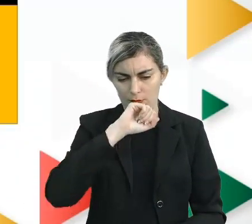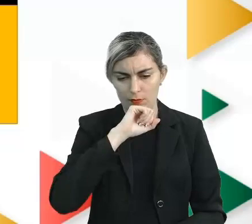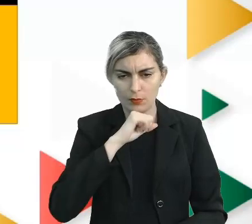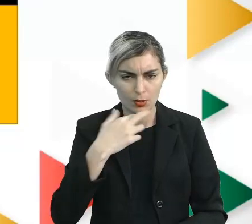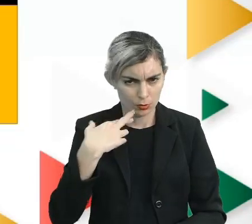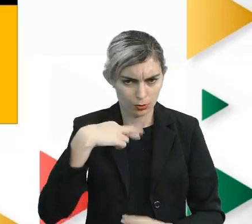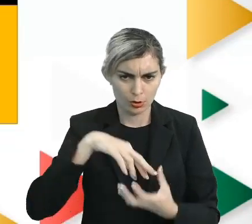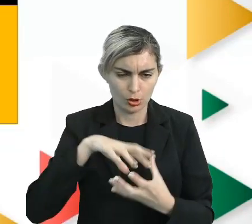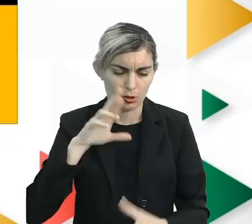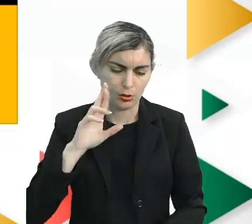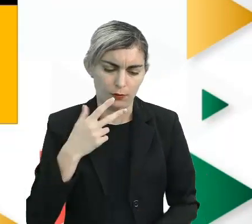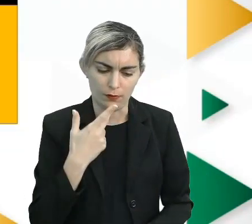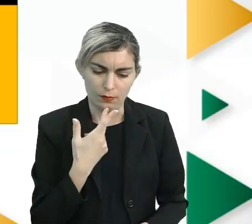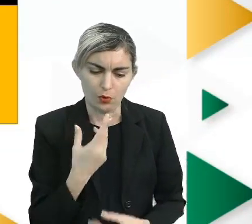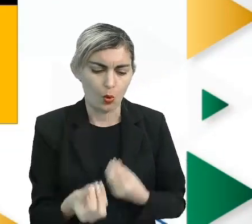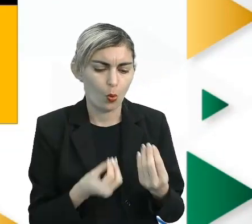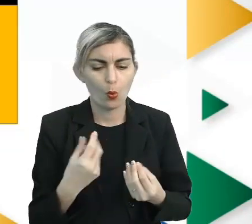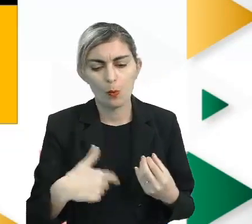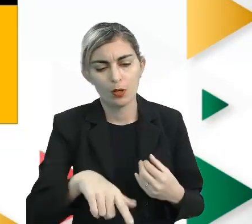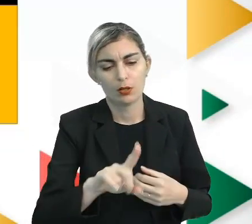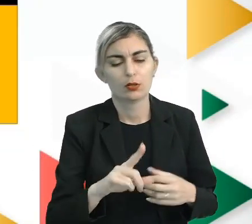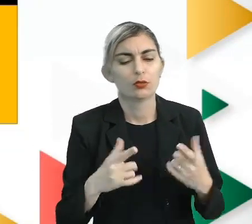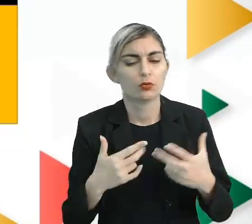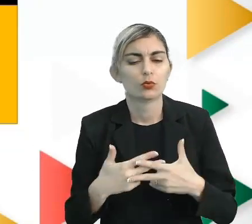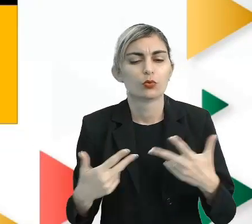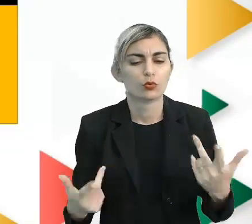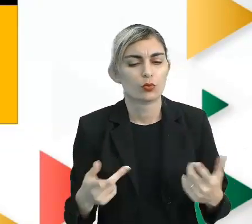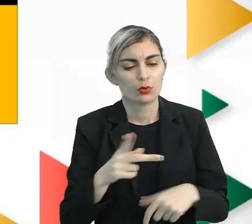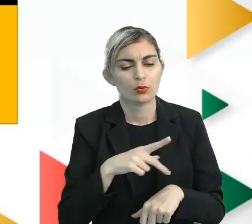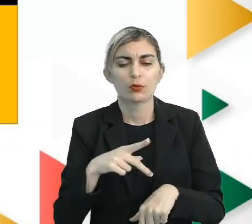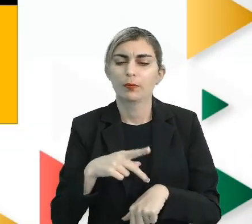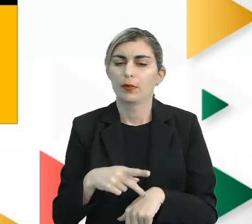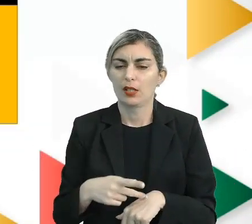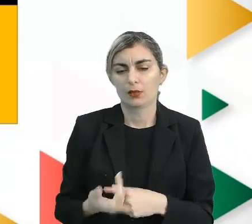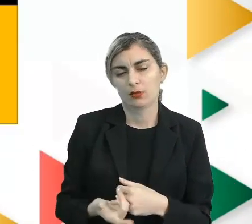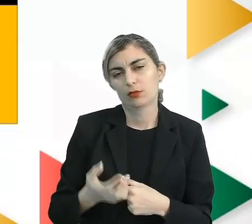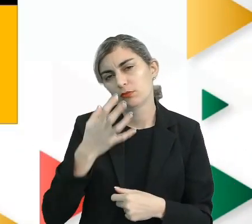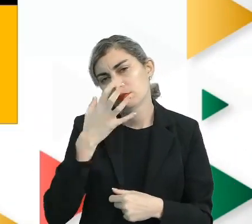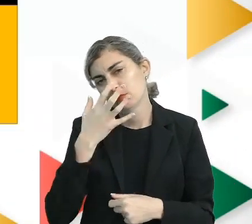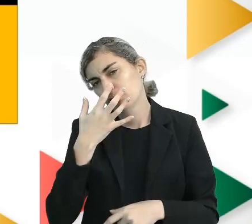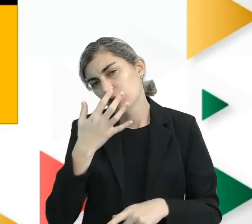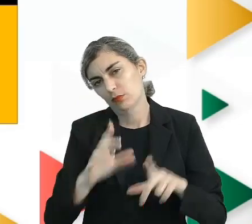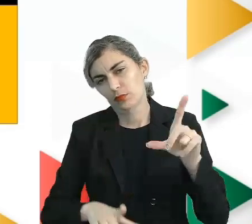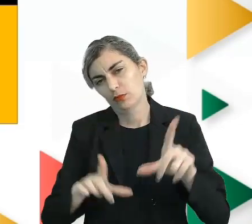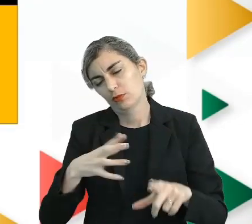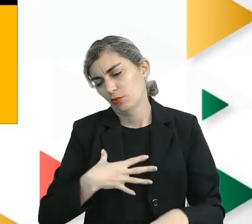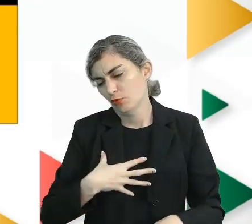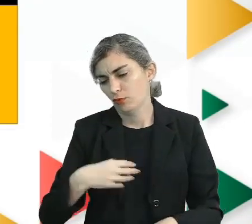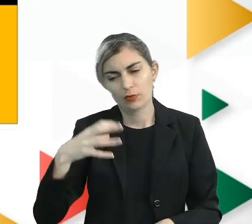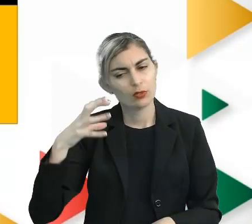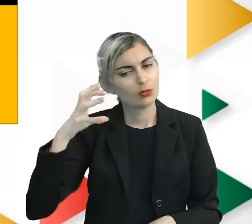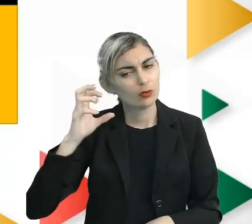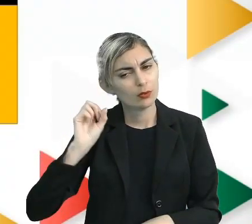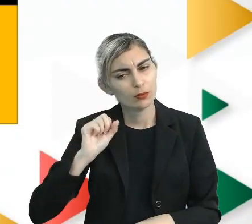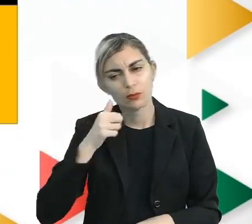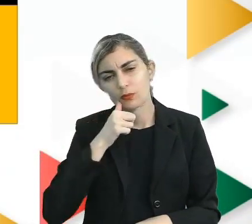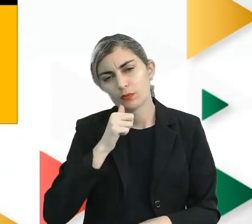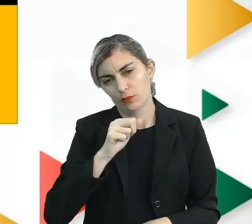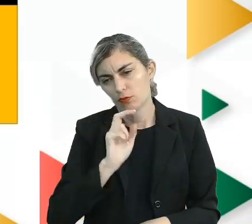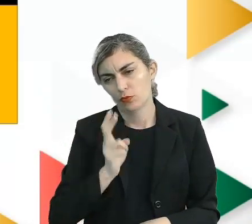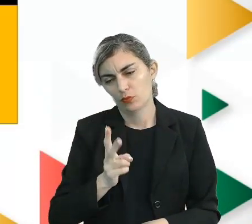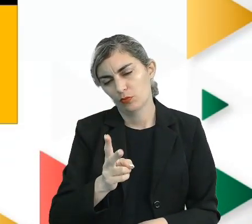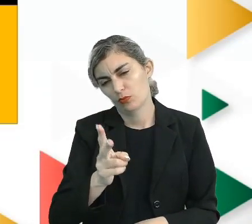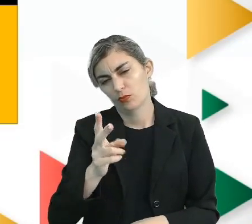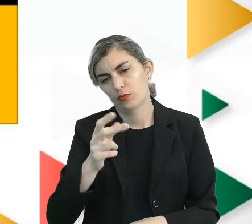senhora, falando: como andam as coisas no país? Está assistindo à TV. Aí o filho escutou, né? Aí a mãe